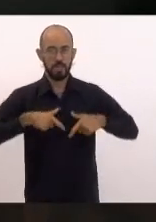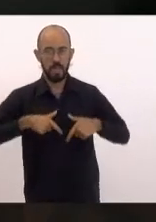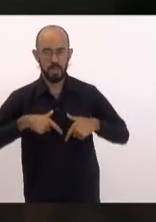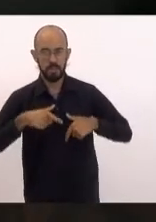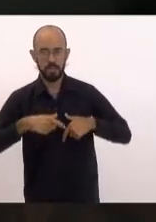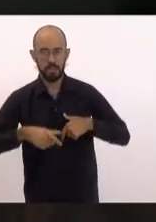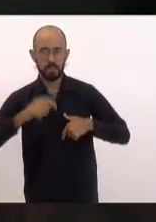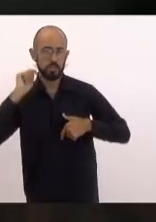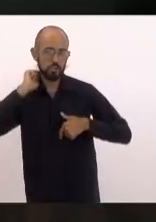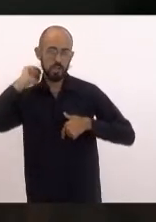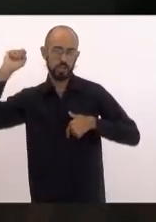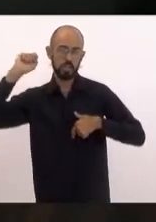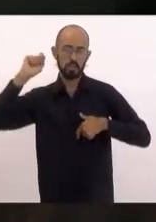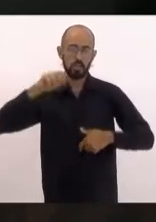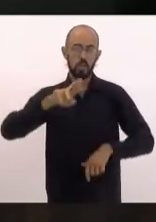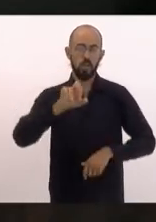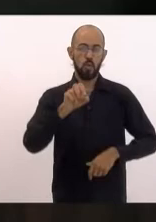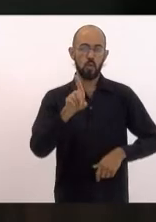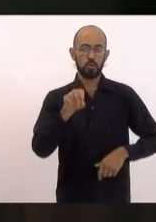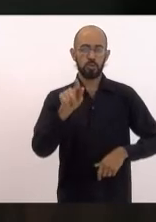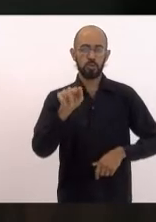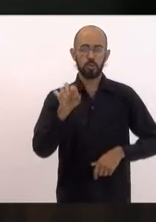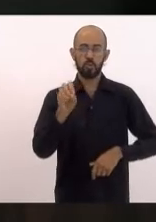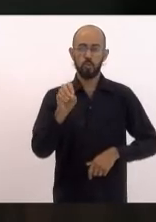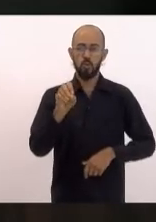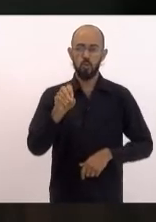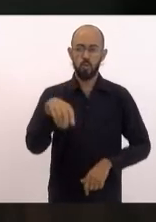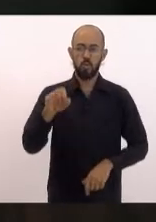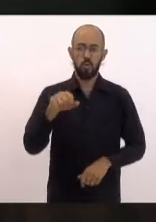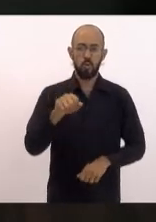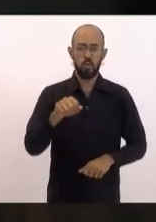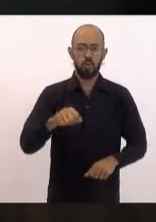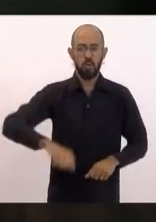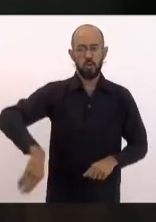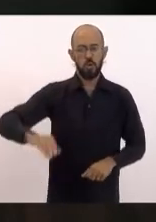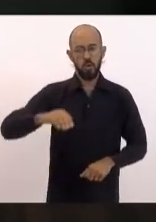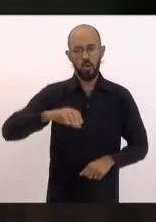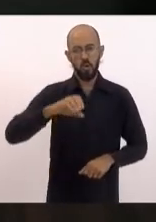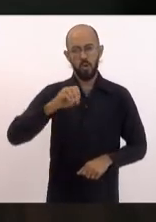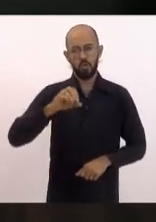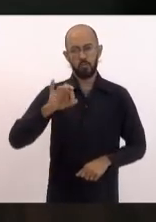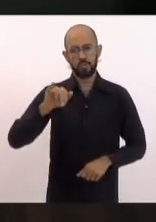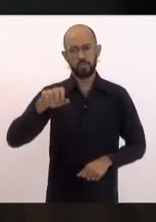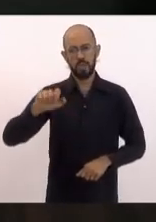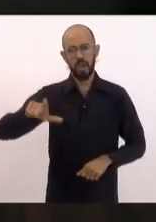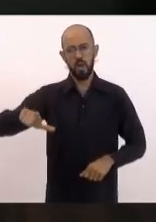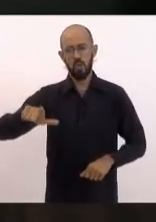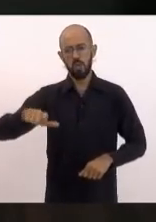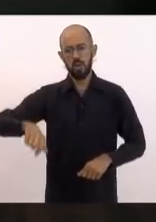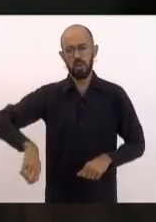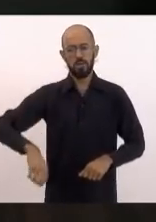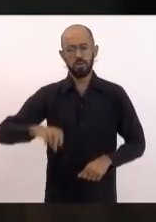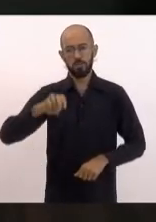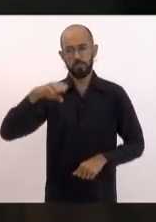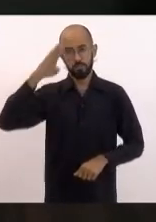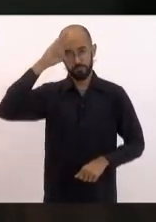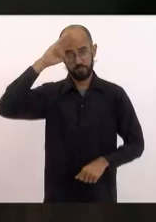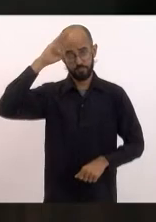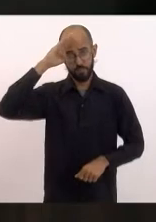Rodrigo Santana Tete, suboficial da Marinha do Brasil. Parecer da Comissão de Normas Internas e Proposições